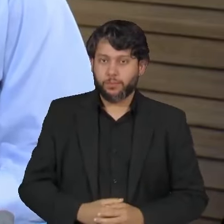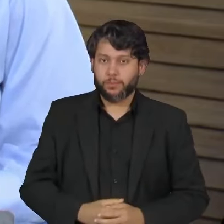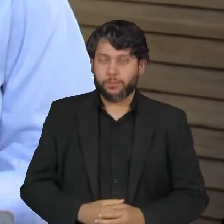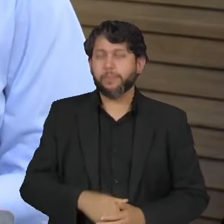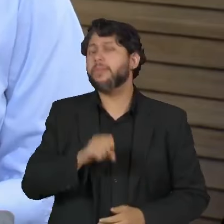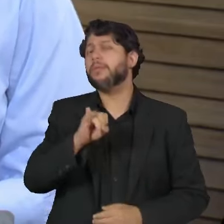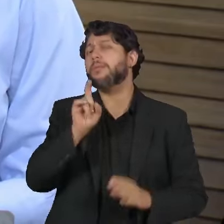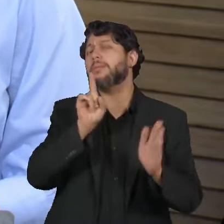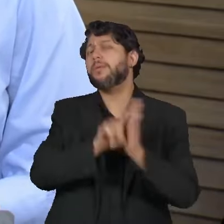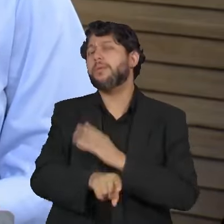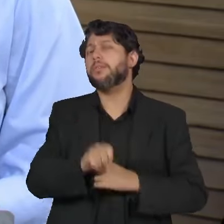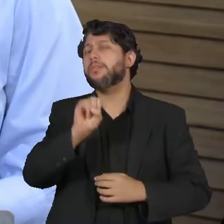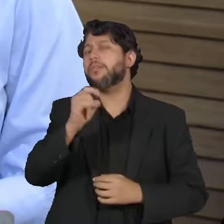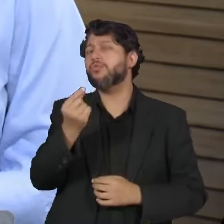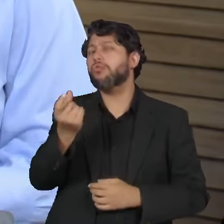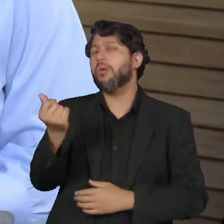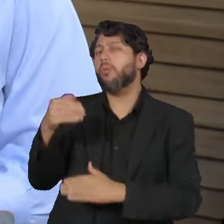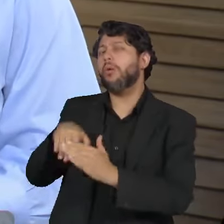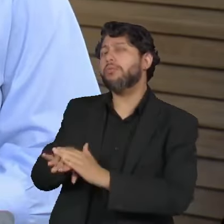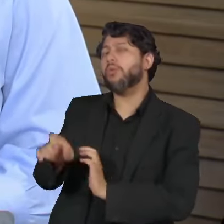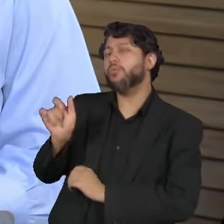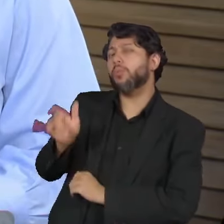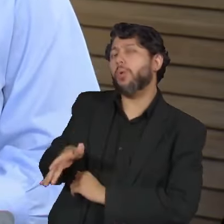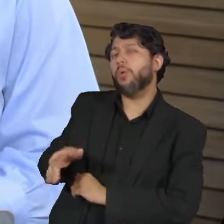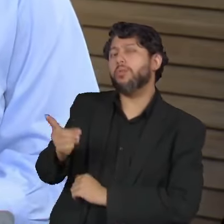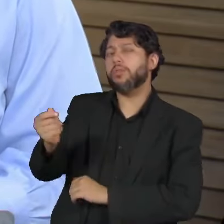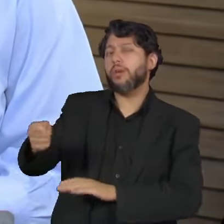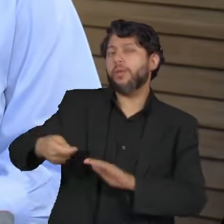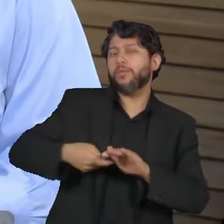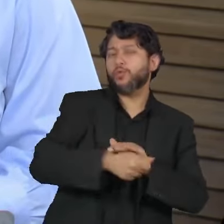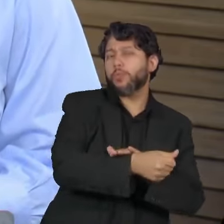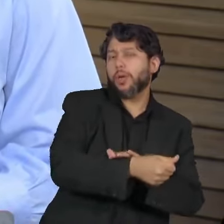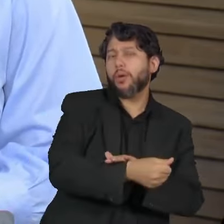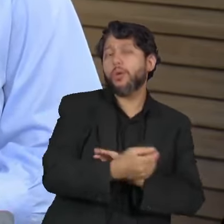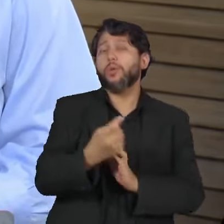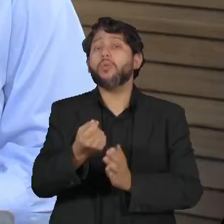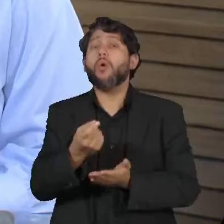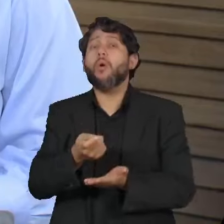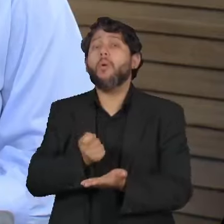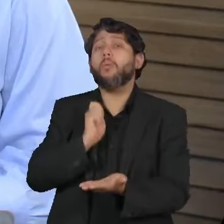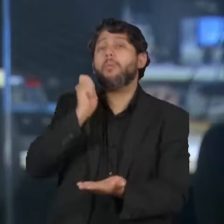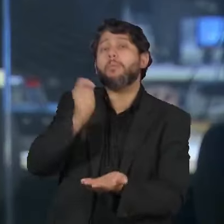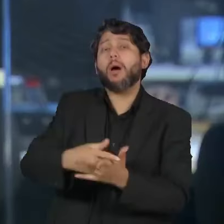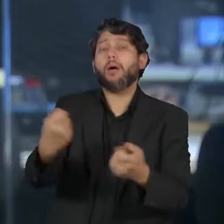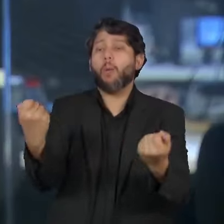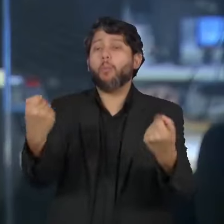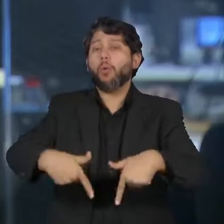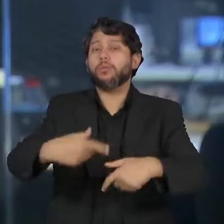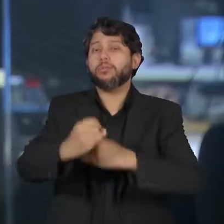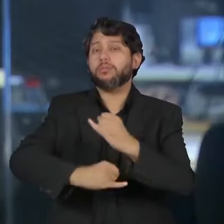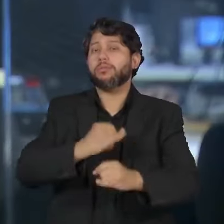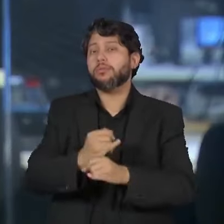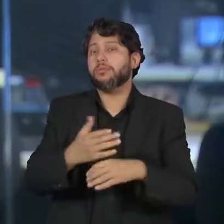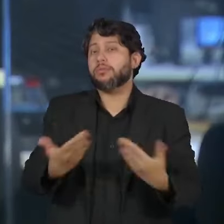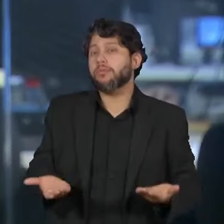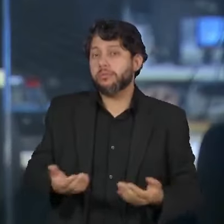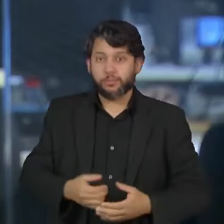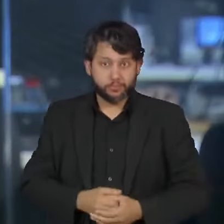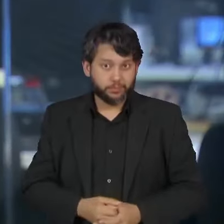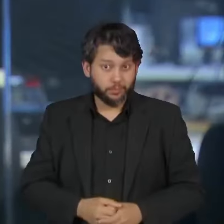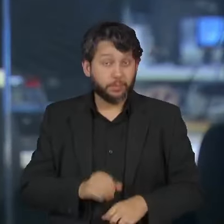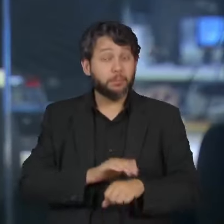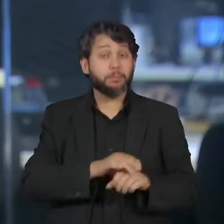Se você tivesse um dinheiro sobrando, faria um investimento ou gastaria numa aposta online? Uma